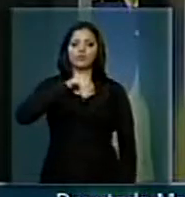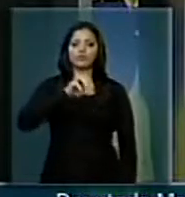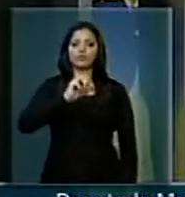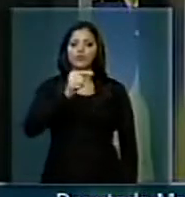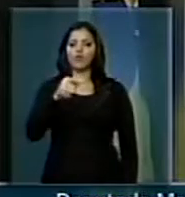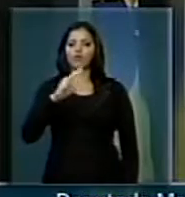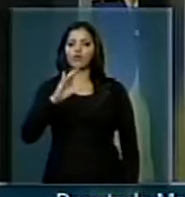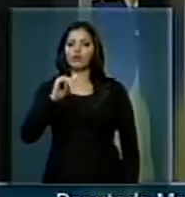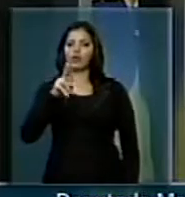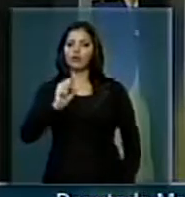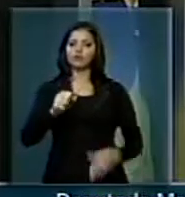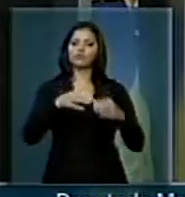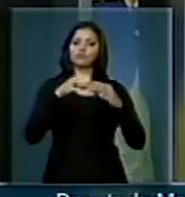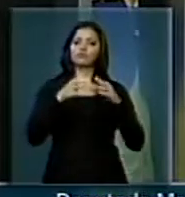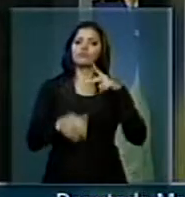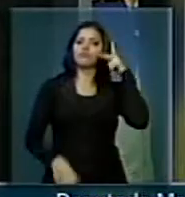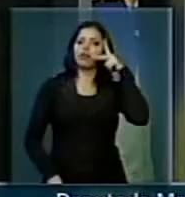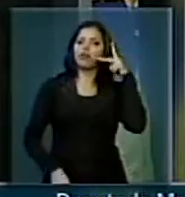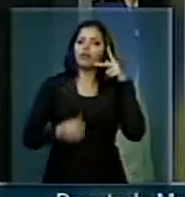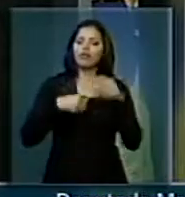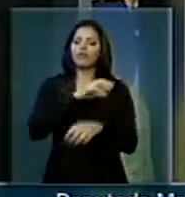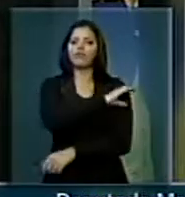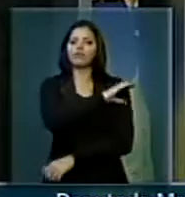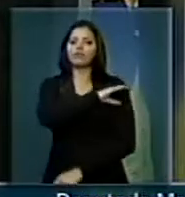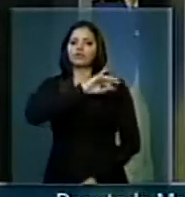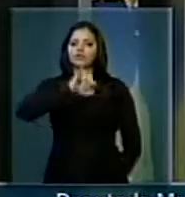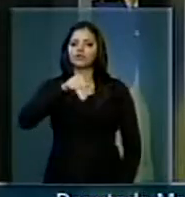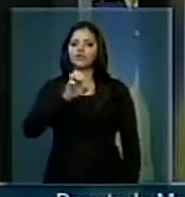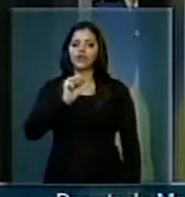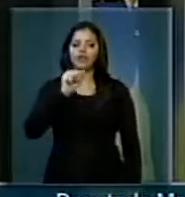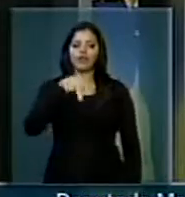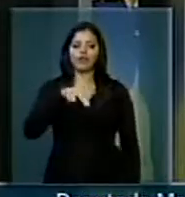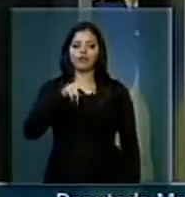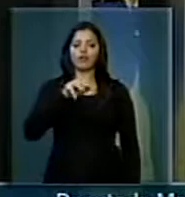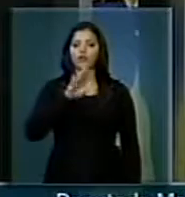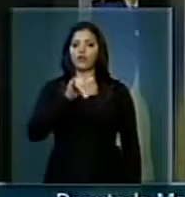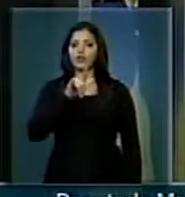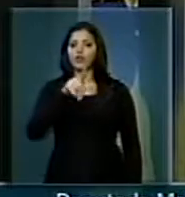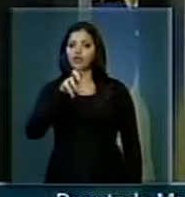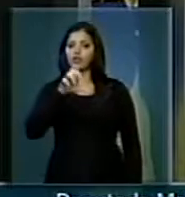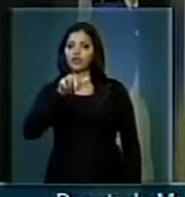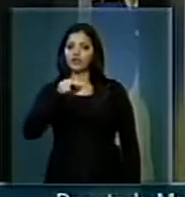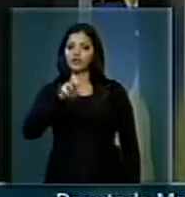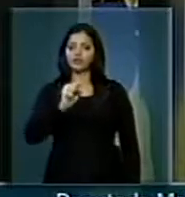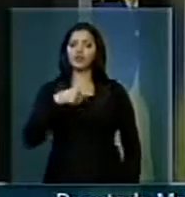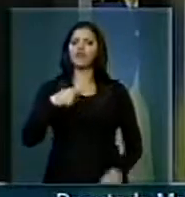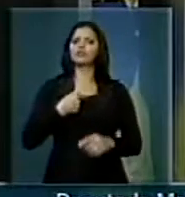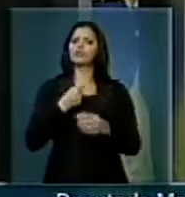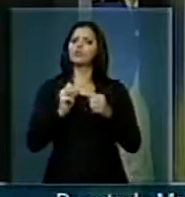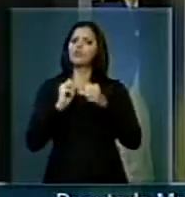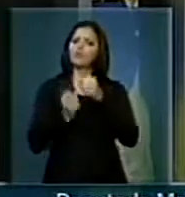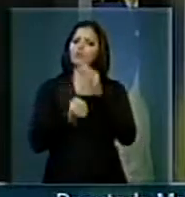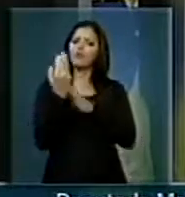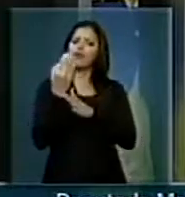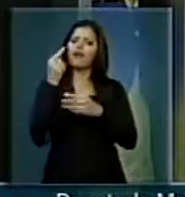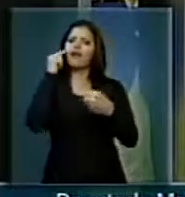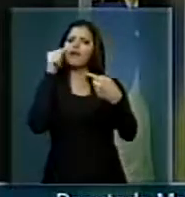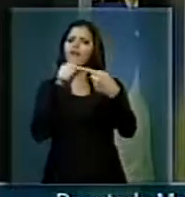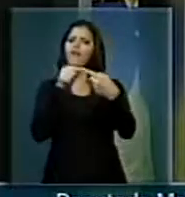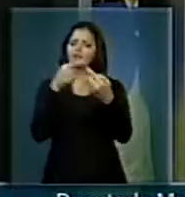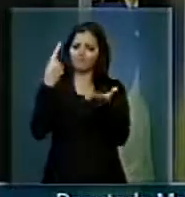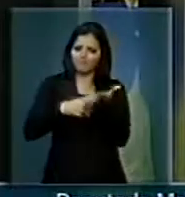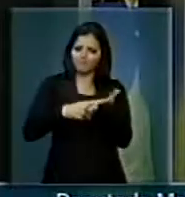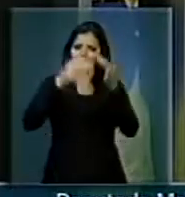Campos, e da frente parlamentar coordenada pelo deputado Jean Willis. Nós, pela primeira vez, produzimos um acordo que